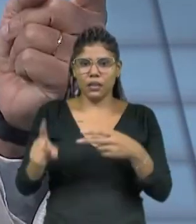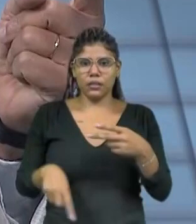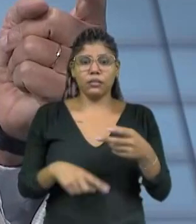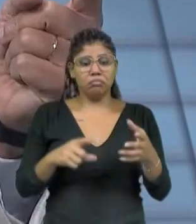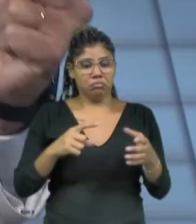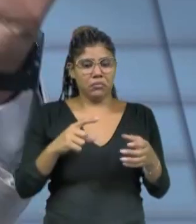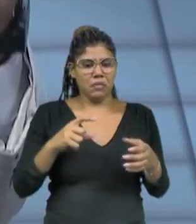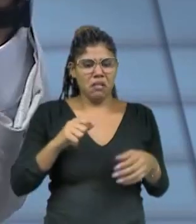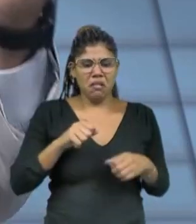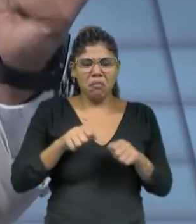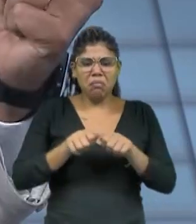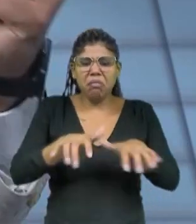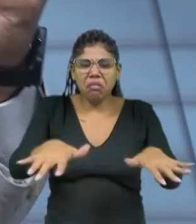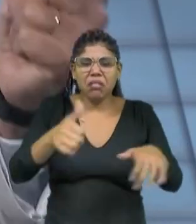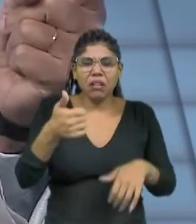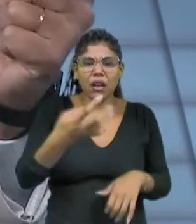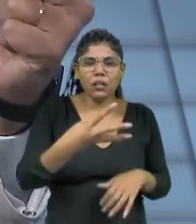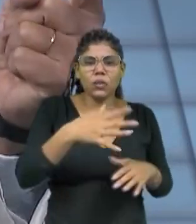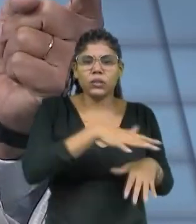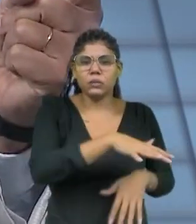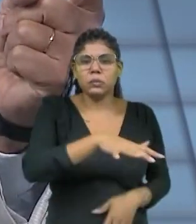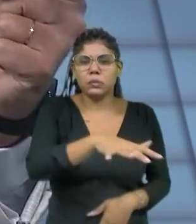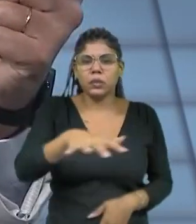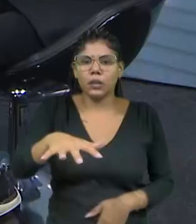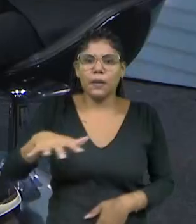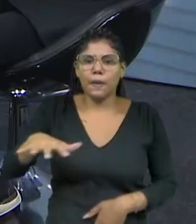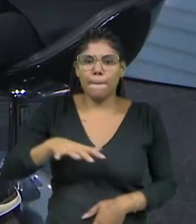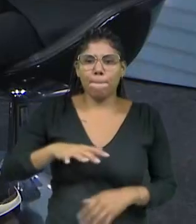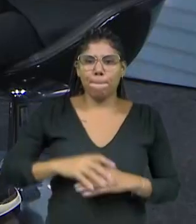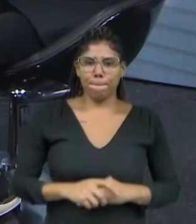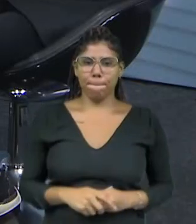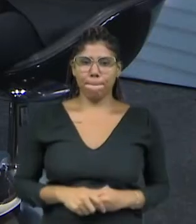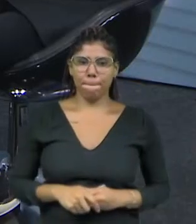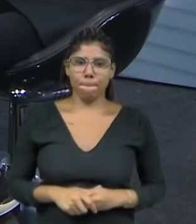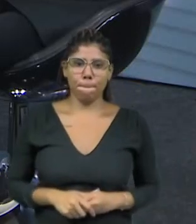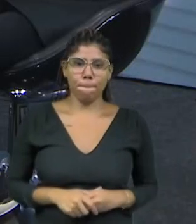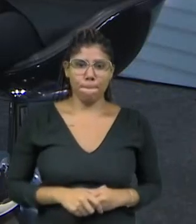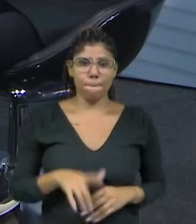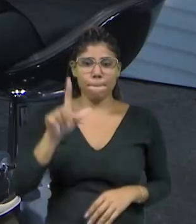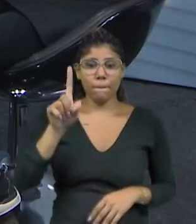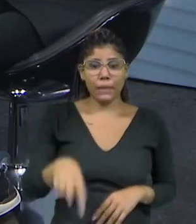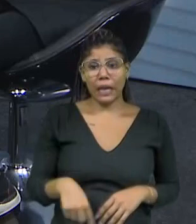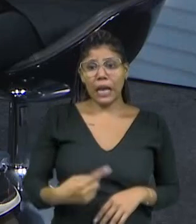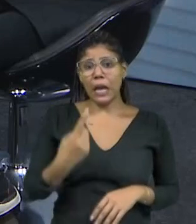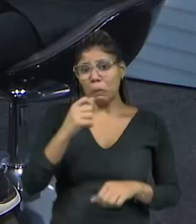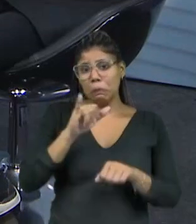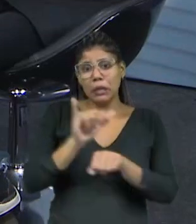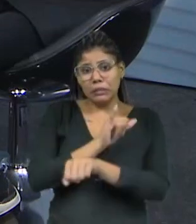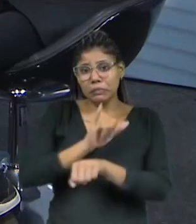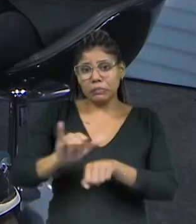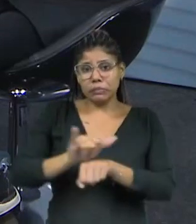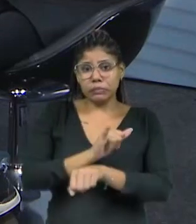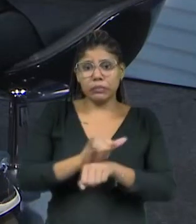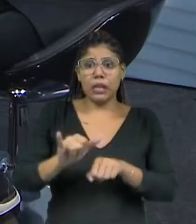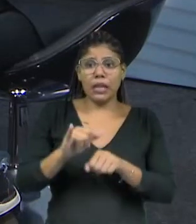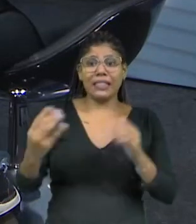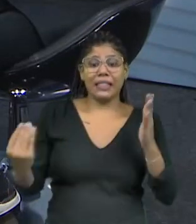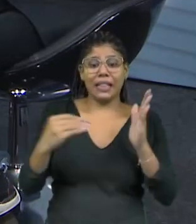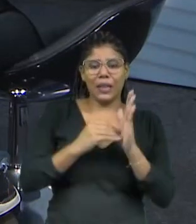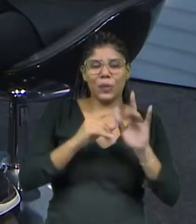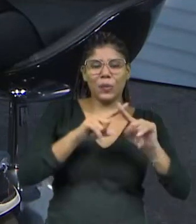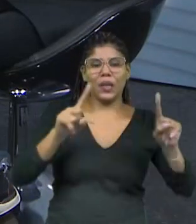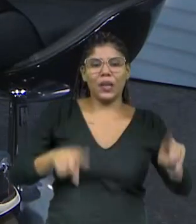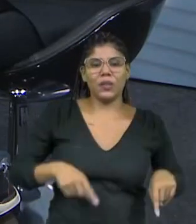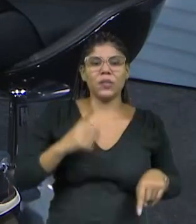regiões, 91 pesquisadores trabalhando. Mas isso é um dos caminhos, né, professor? É uma das ações que está no 2050. Que está no 2050. Então,